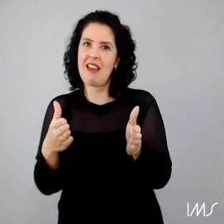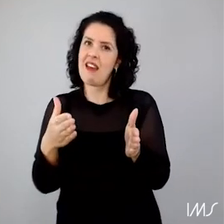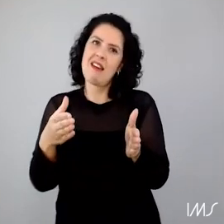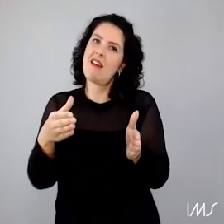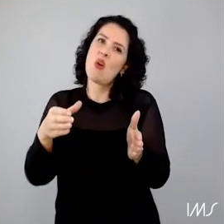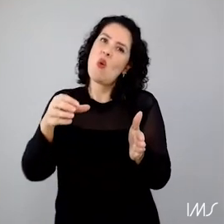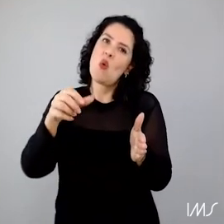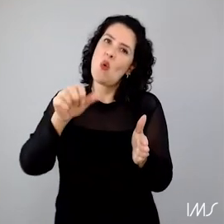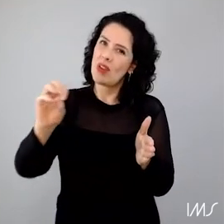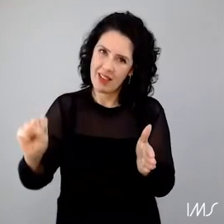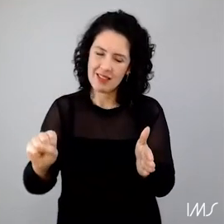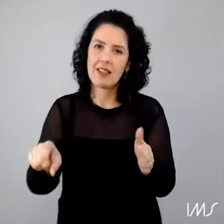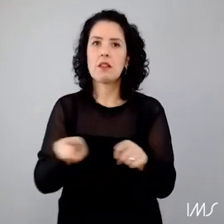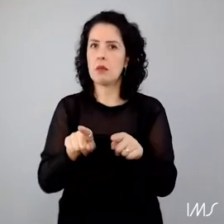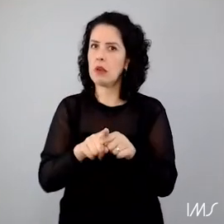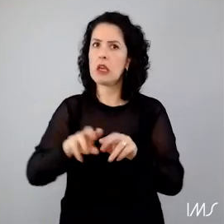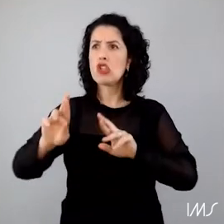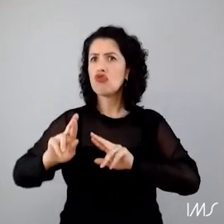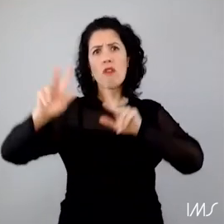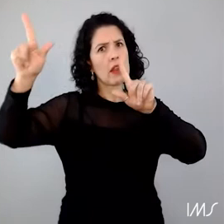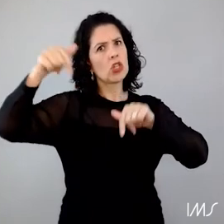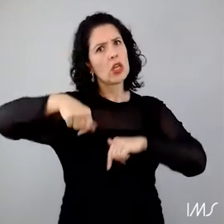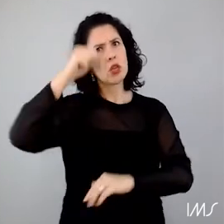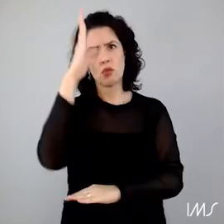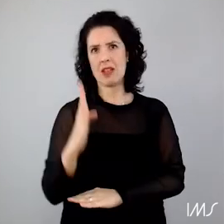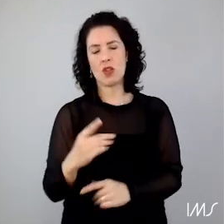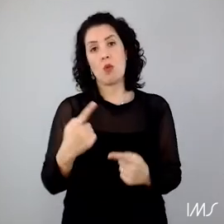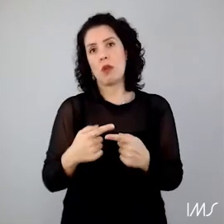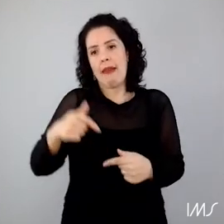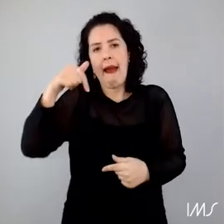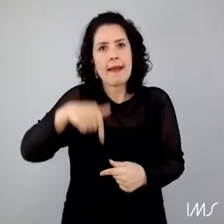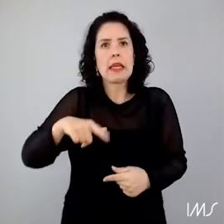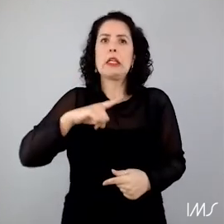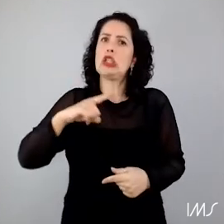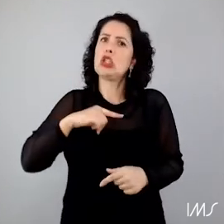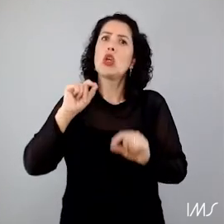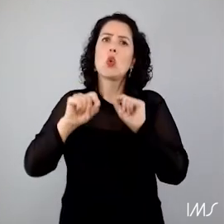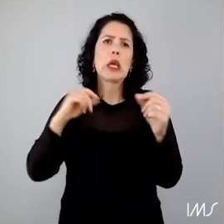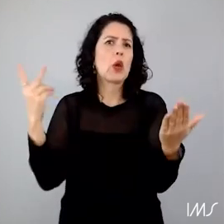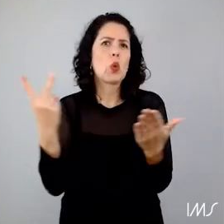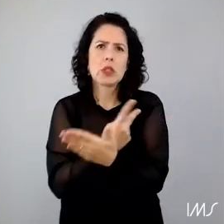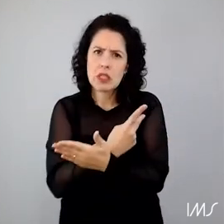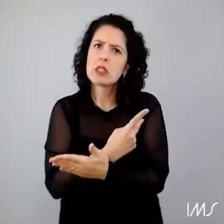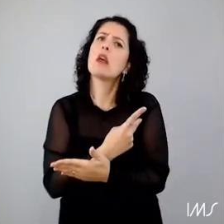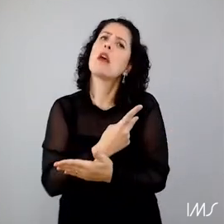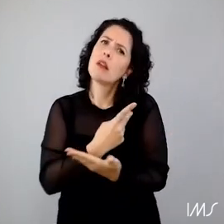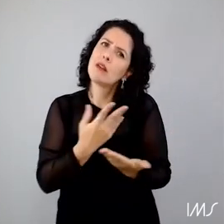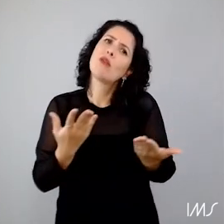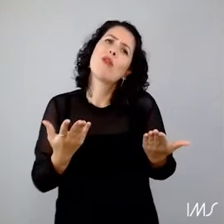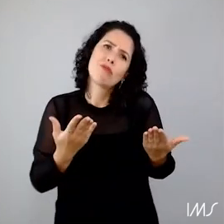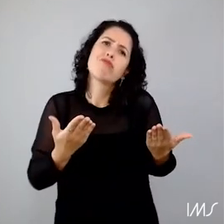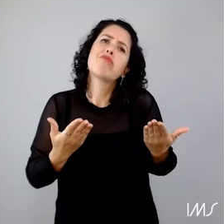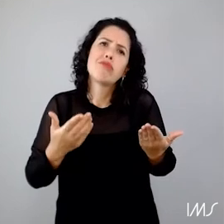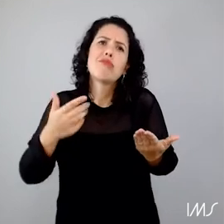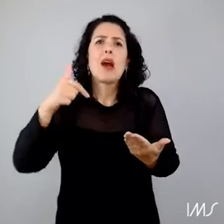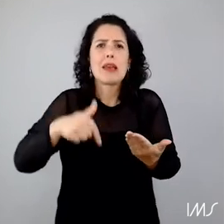diferença brutal para a realidade brasileira na década de 60, 70 e 80, principalmente se a gente levar em conta essa